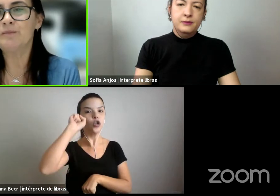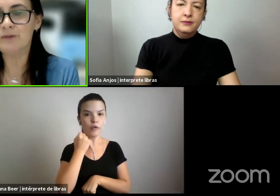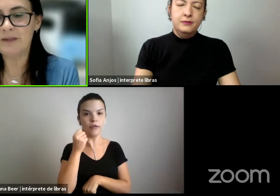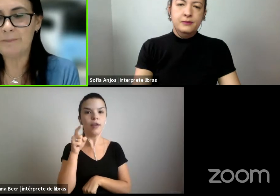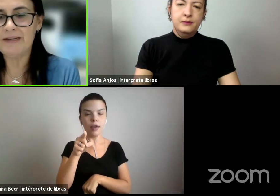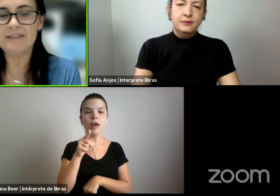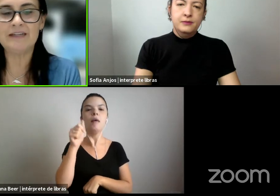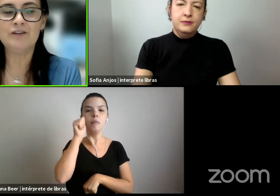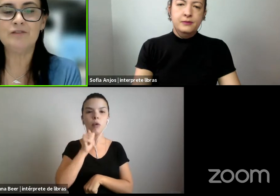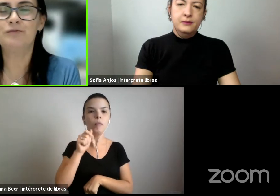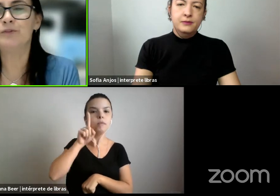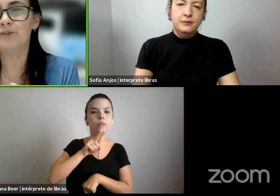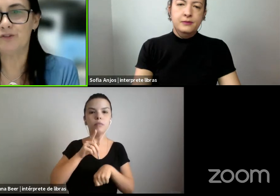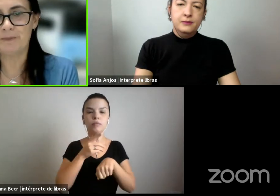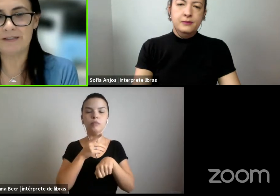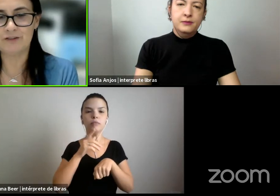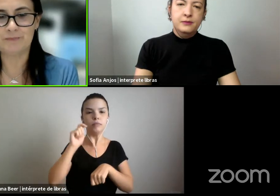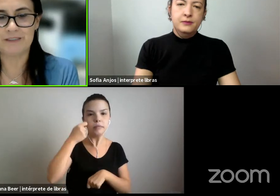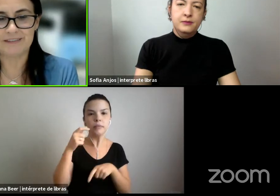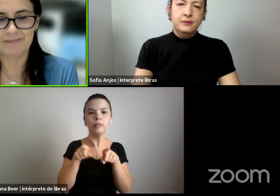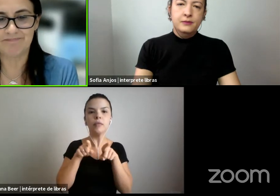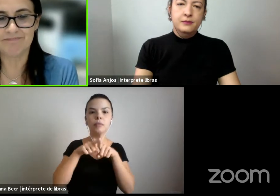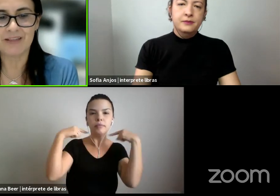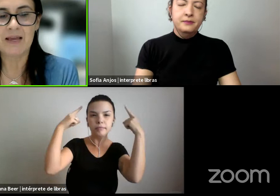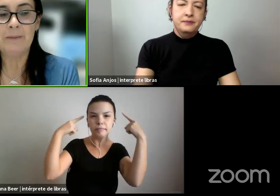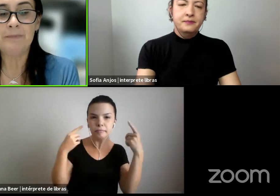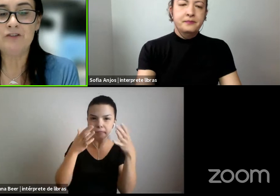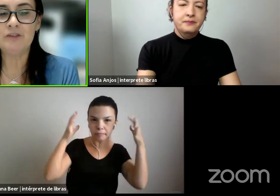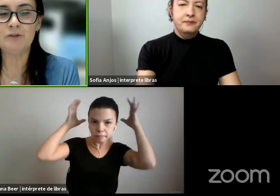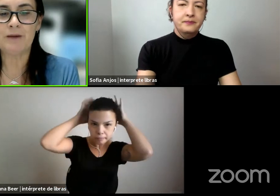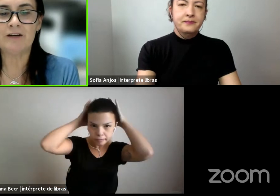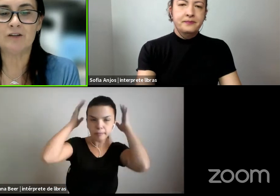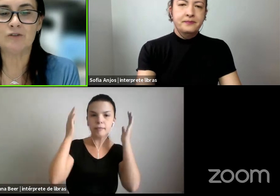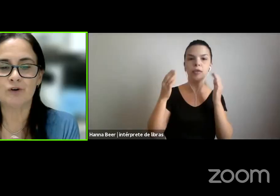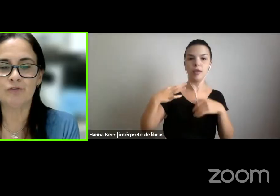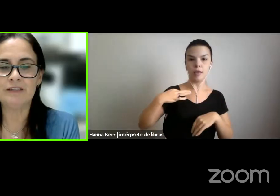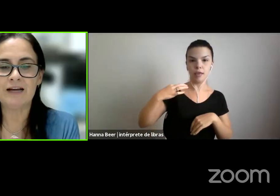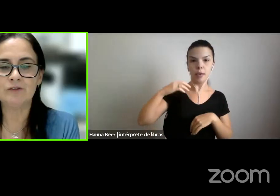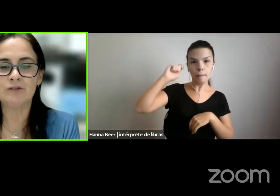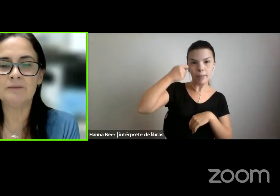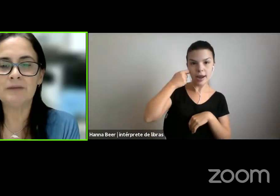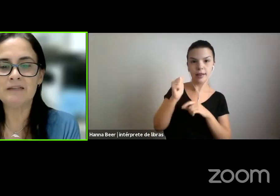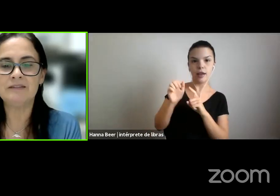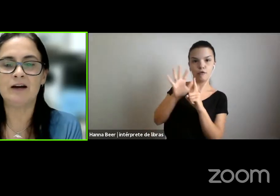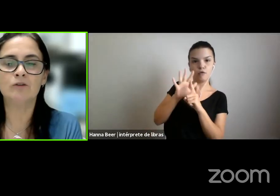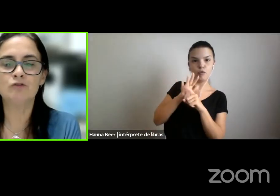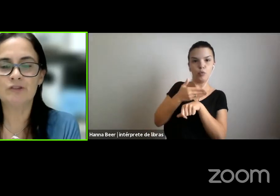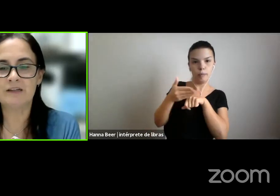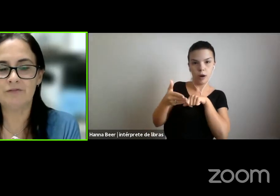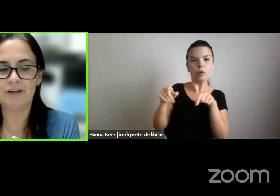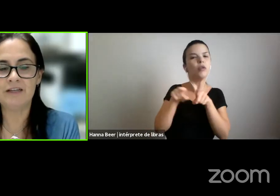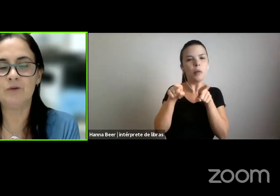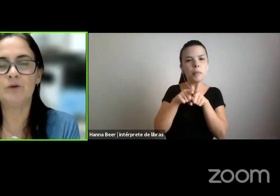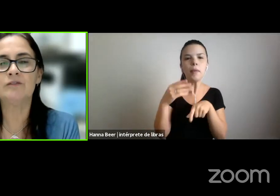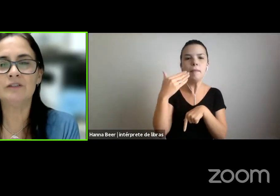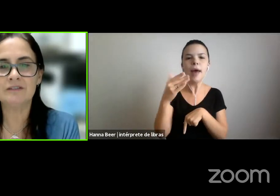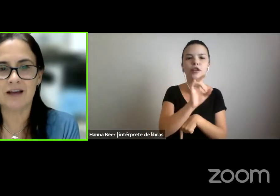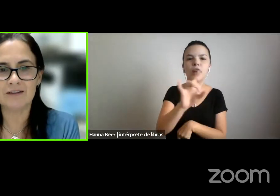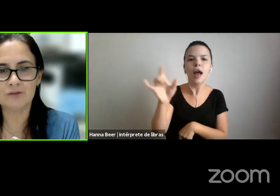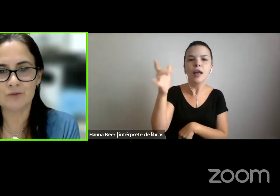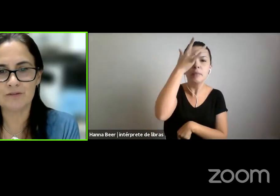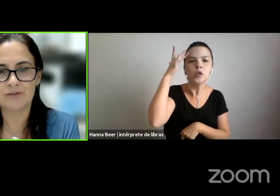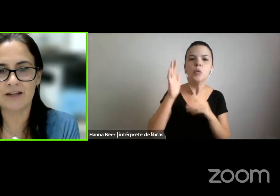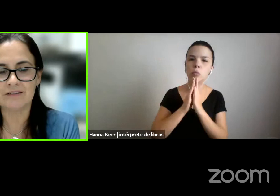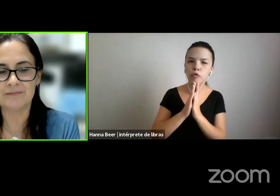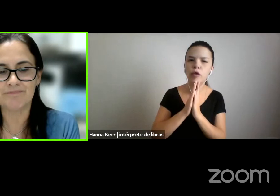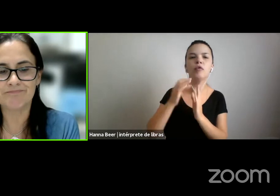encaracolado, blusa preta e fundo de parede branca. Pedimos para nossos convidados também se autodescreverem quando